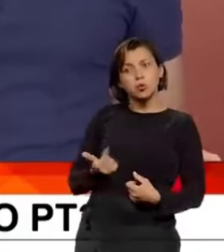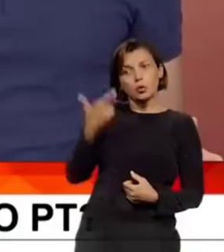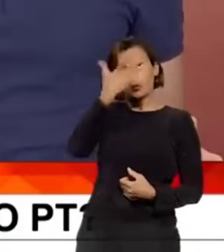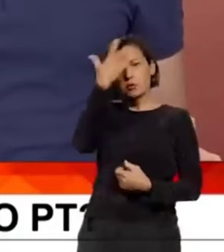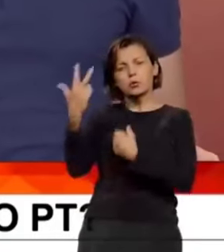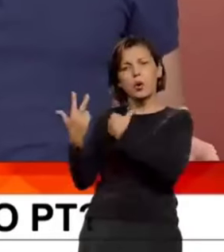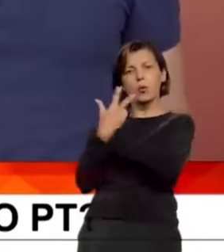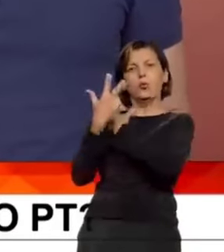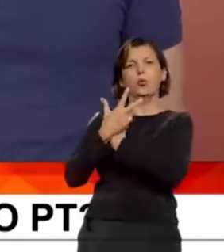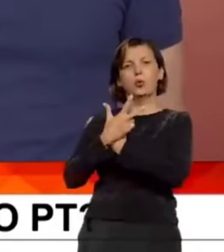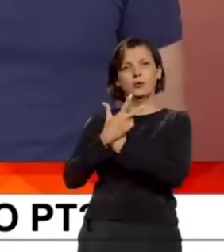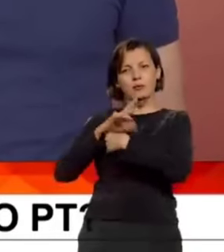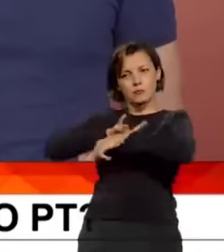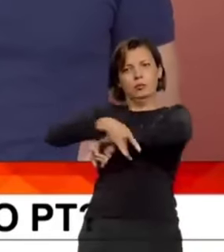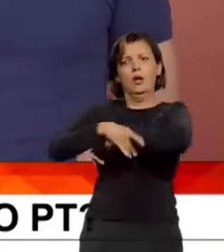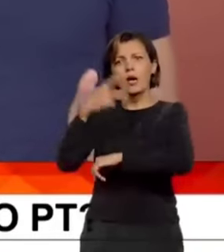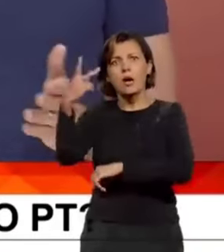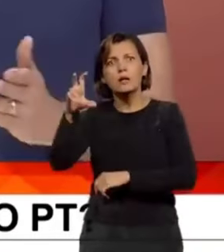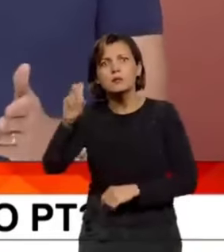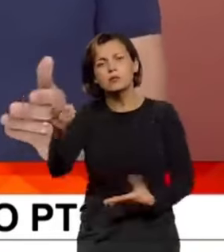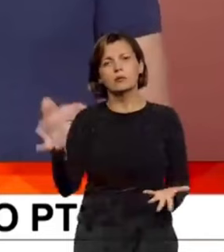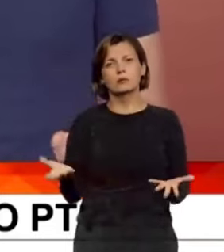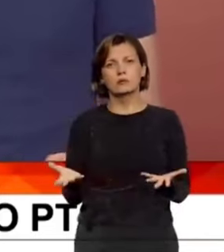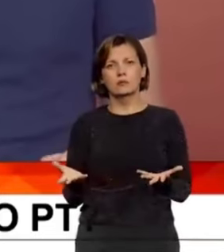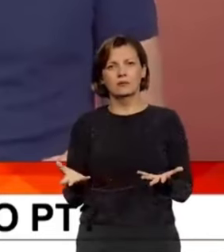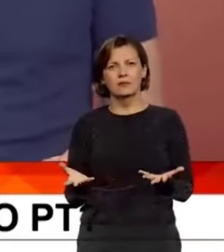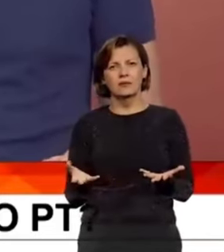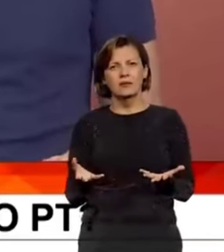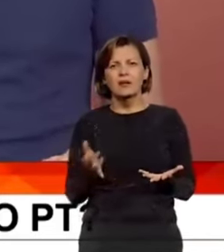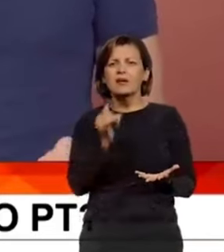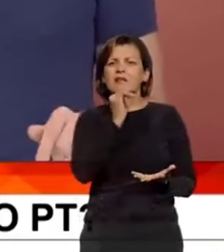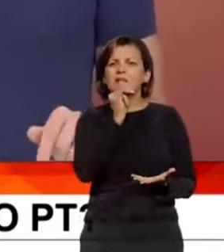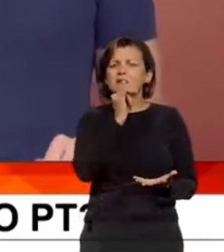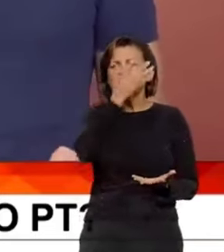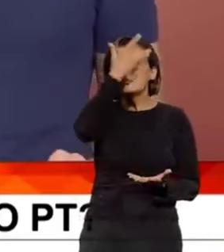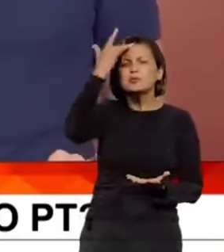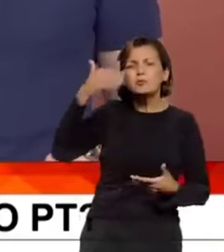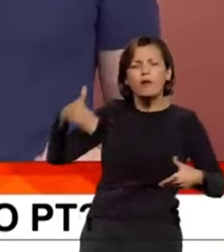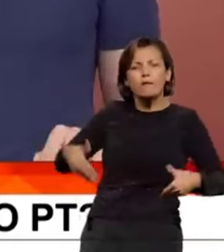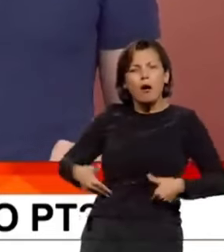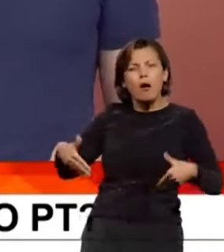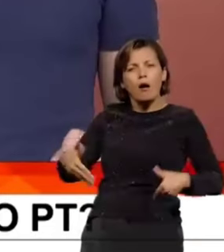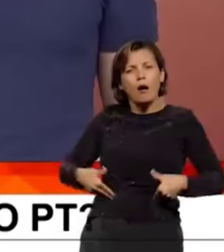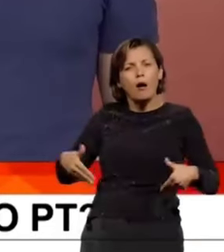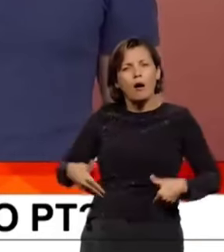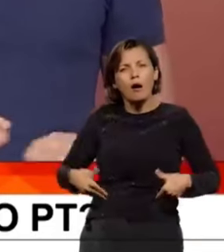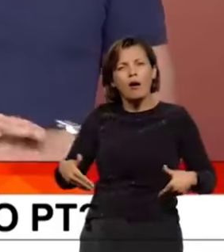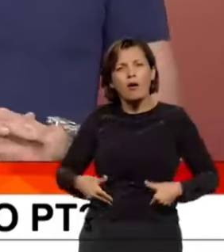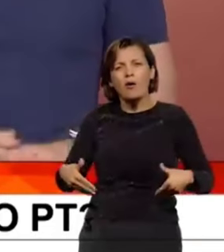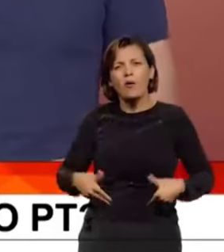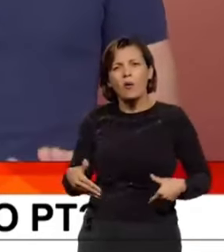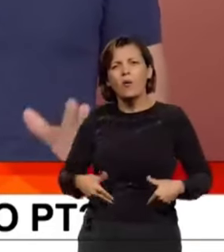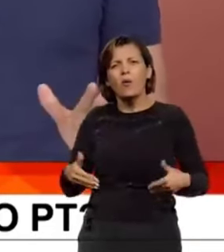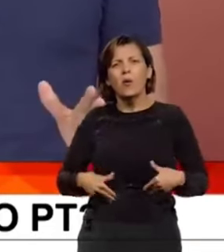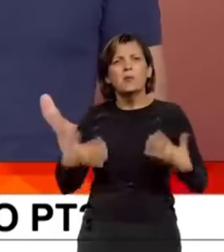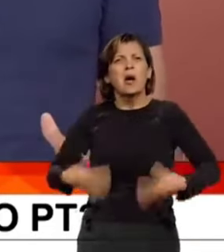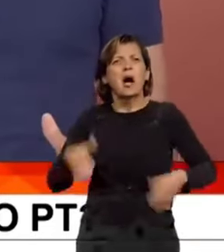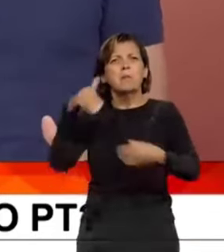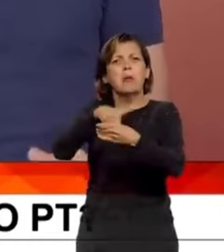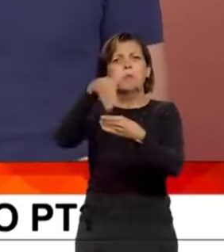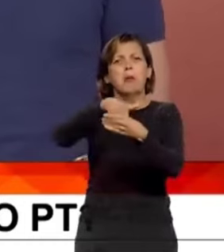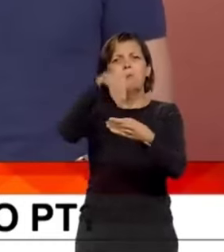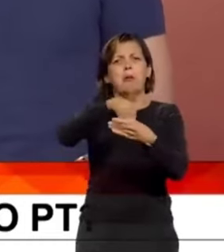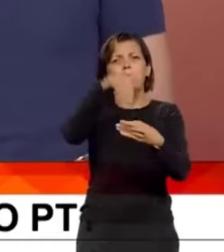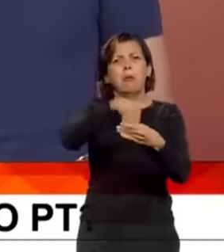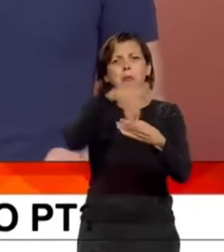acabar com a fome que se acabar com a fome acabou o eleitor deles se da eleição todo mundo que produzir só pudesse botar